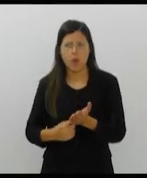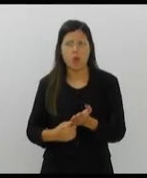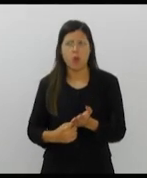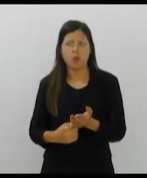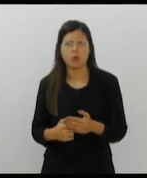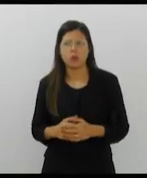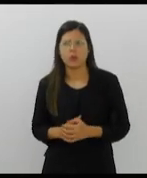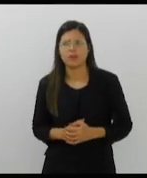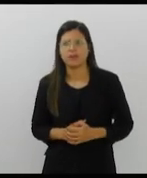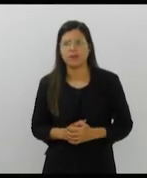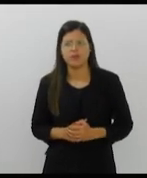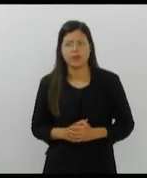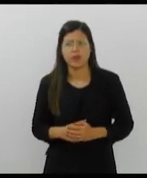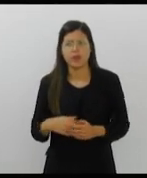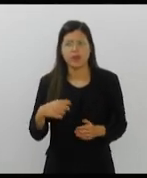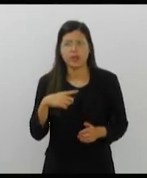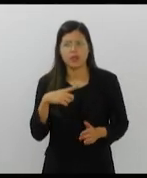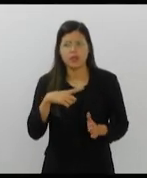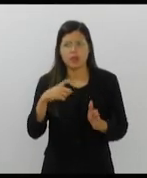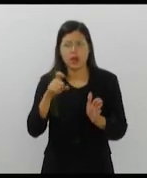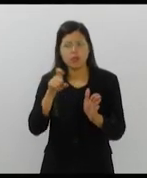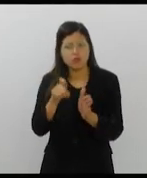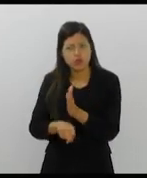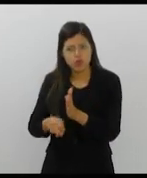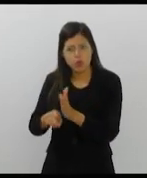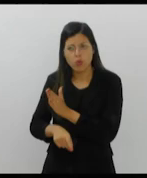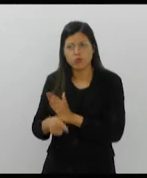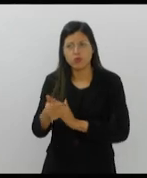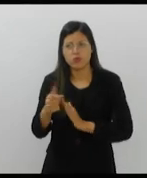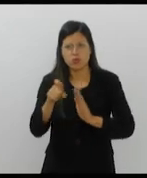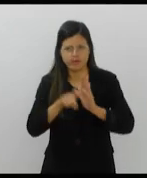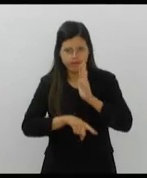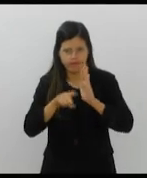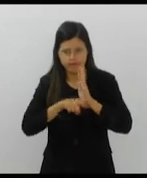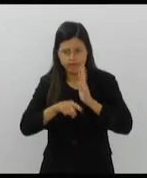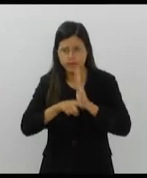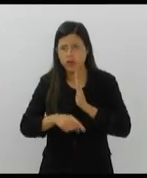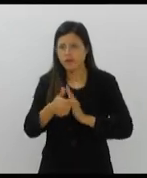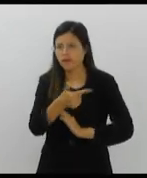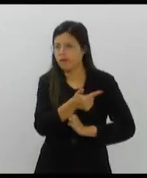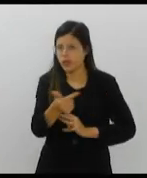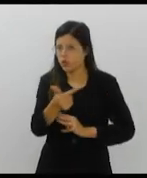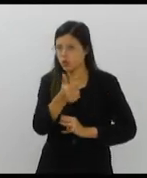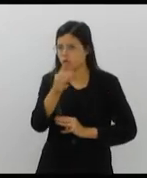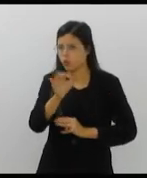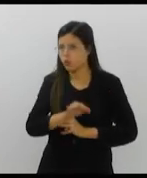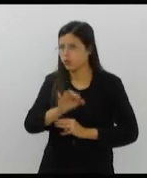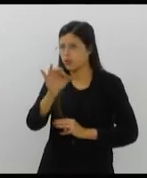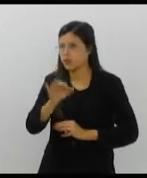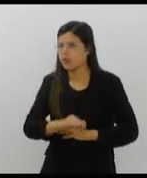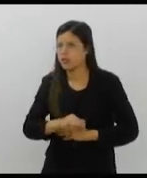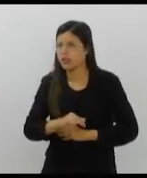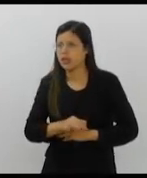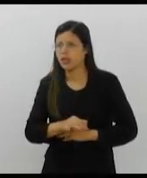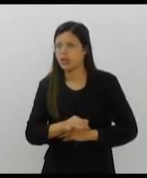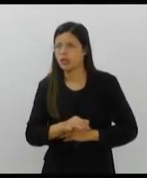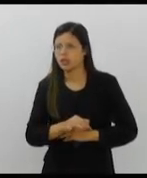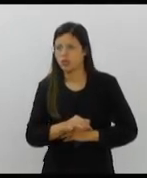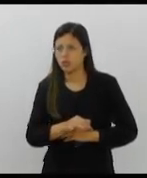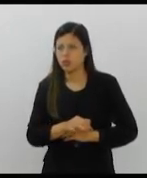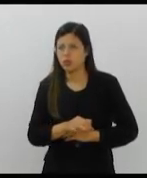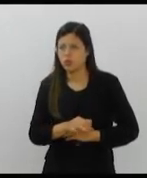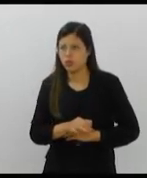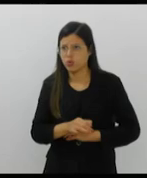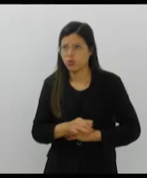o desconto de 22%, o abono, o abatimento de 22%, no montante que deveria ser repassado por